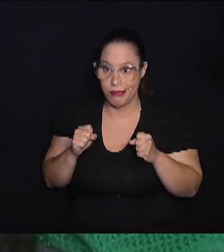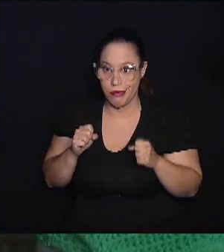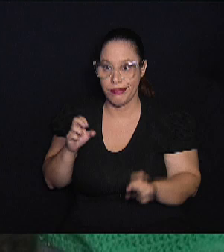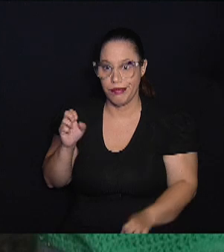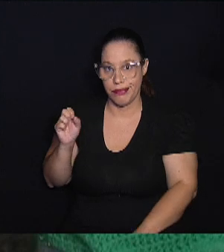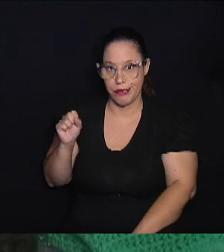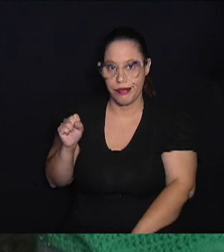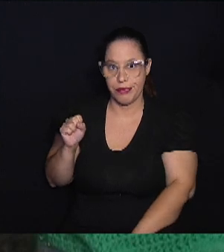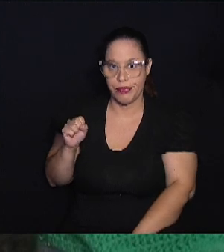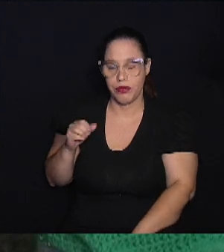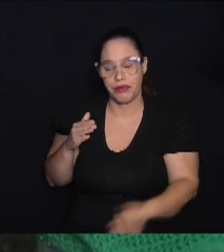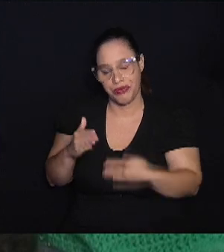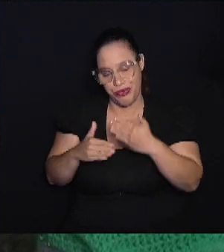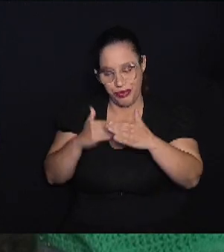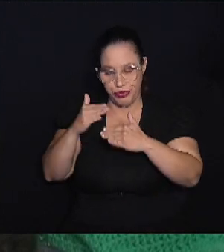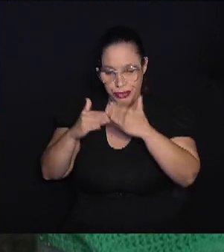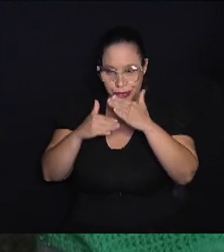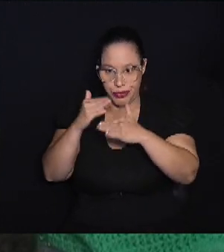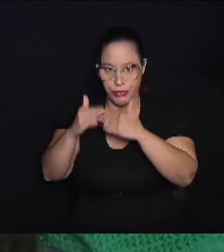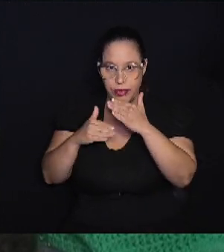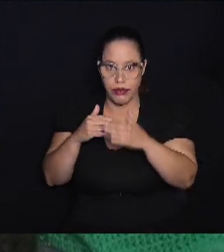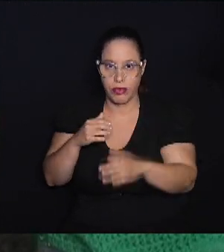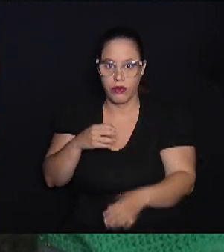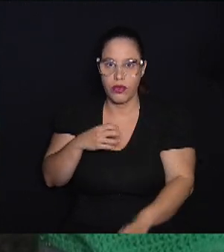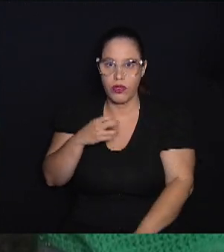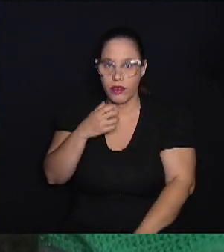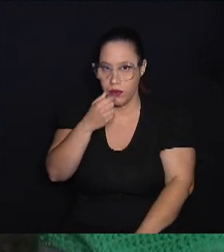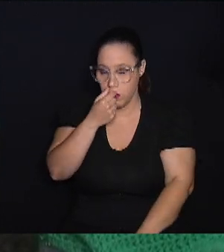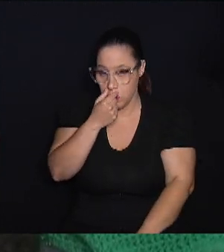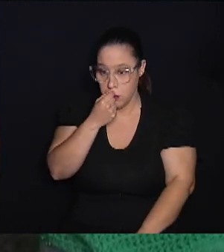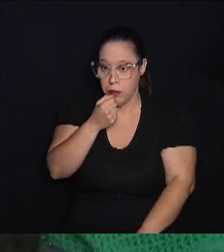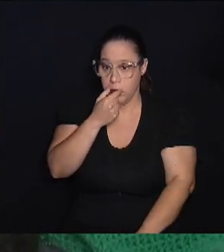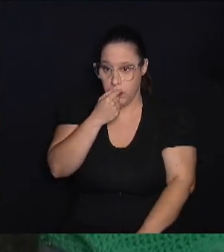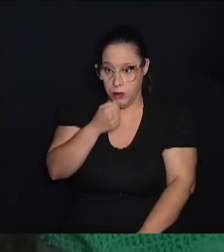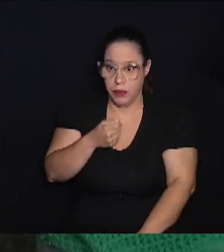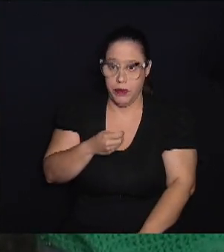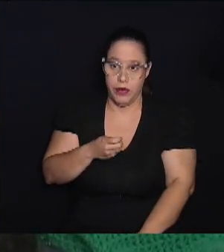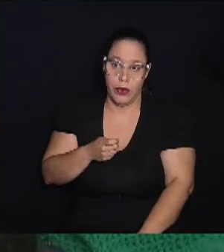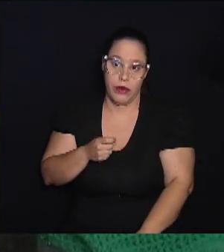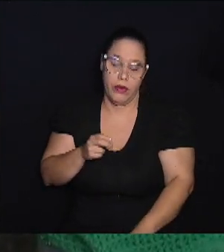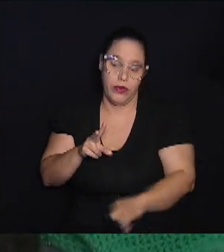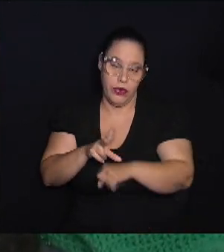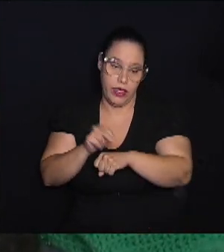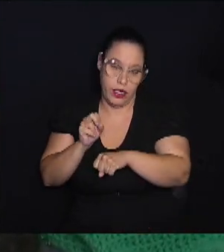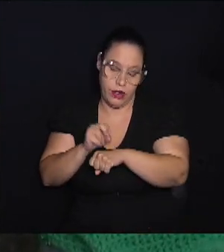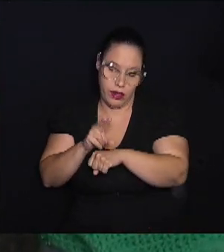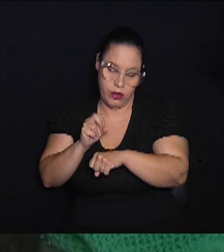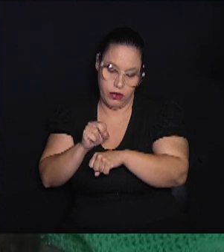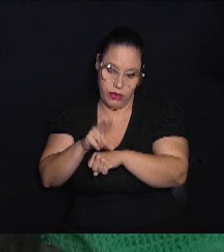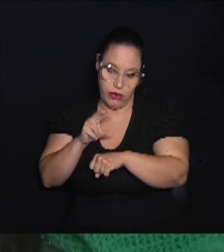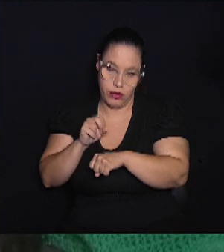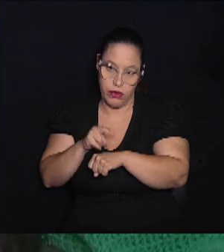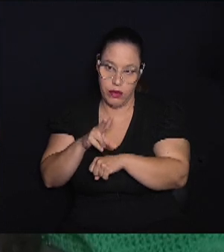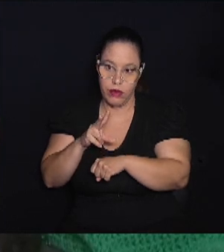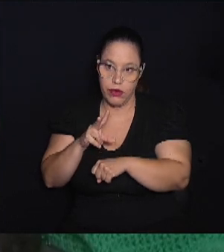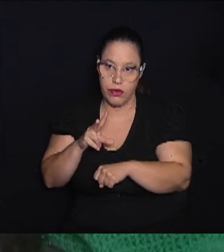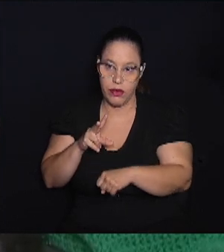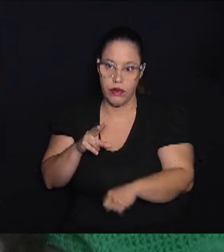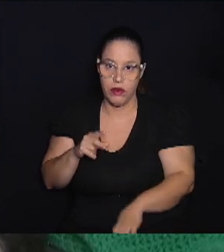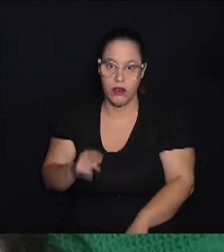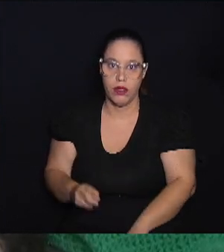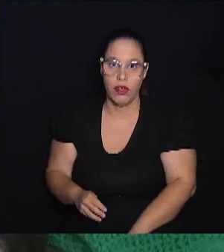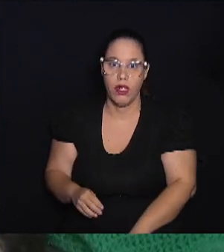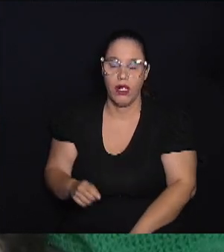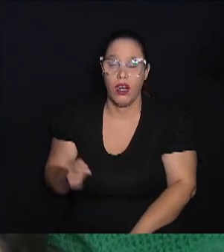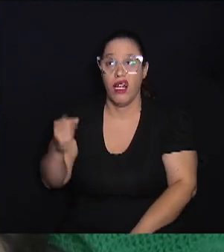vezes desenvolver alguma doença respiratória, alguma doença viral, alguma pneumonia e sim, virar óbito. Então é interessante a